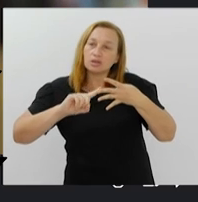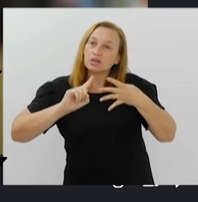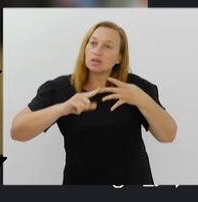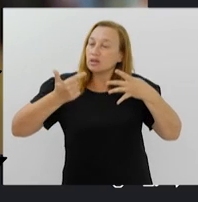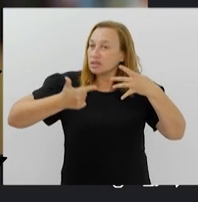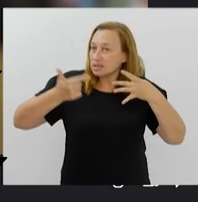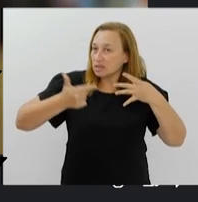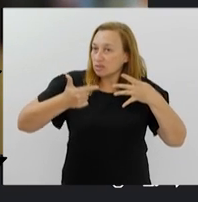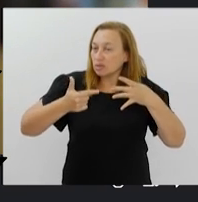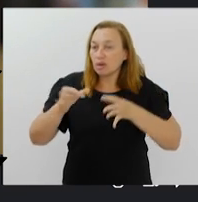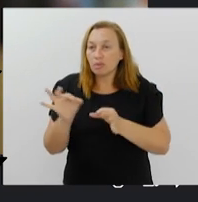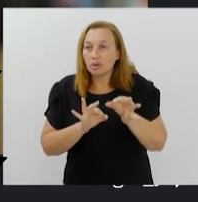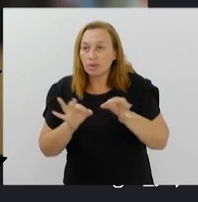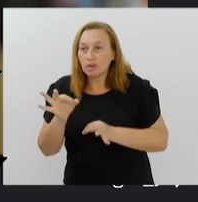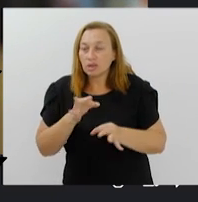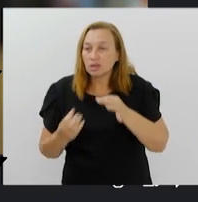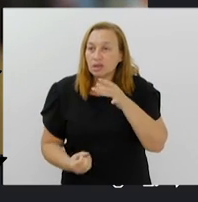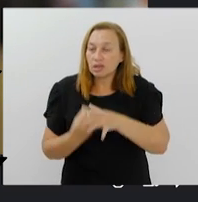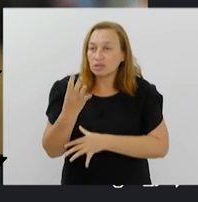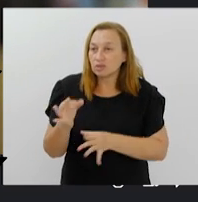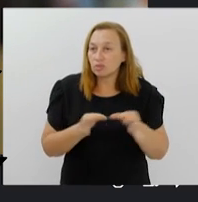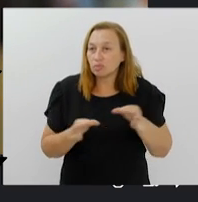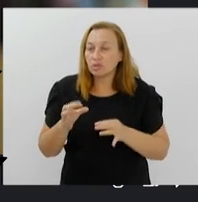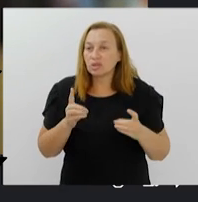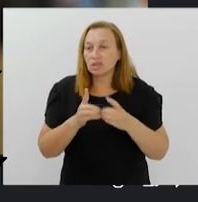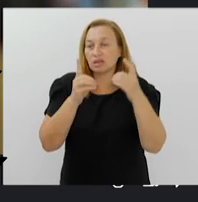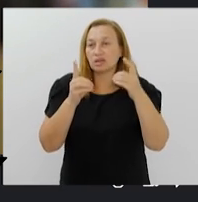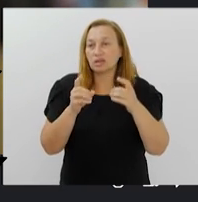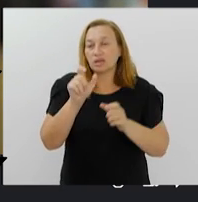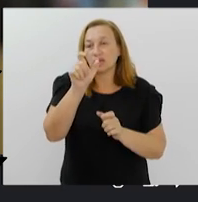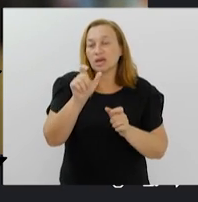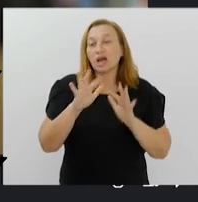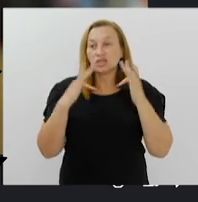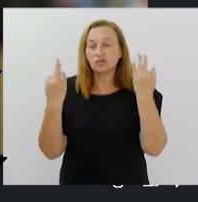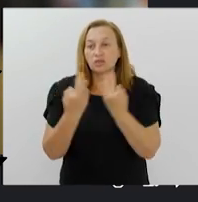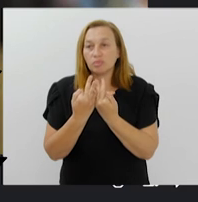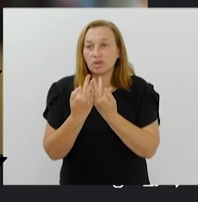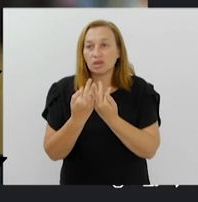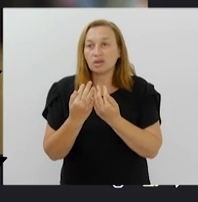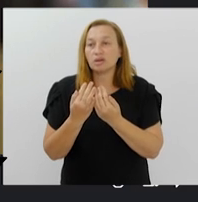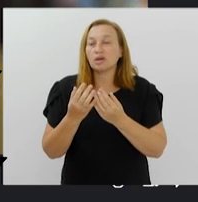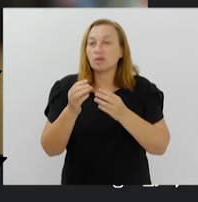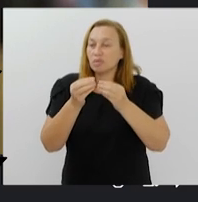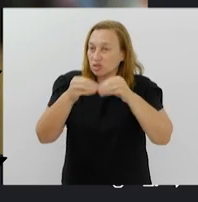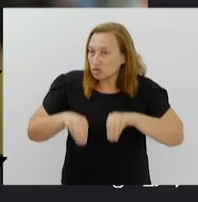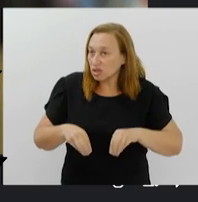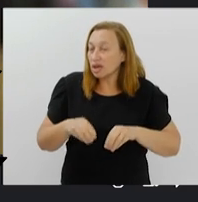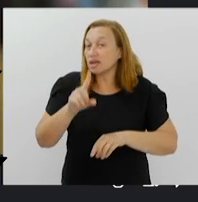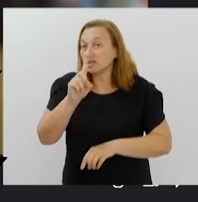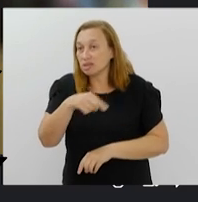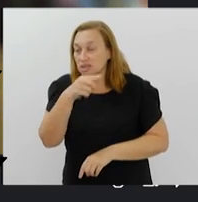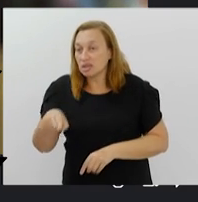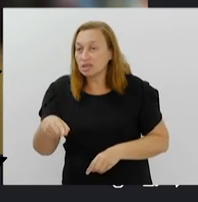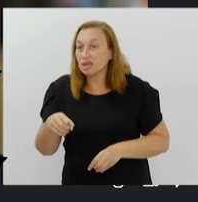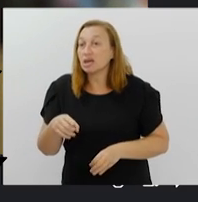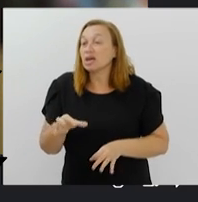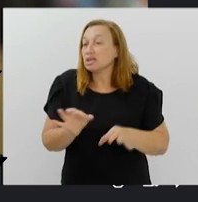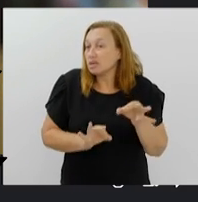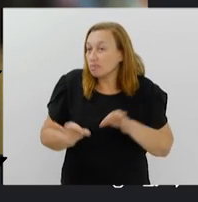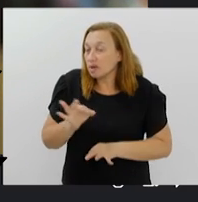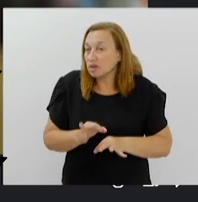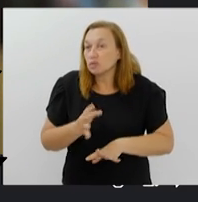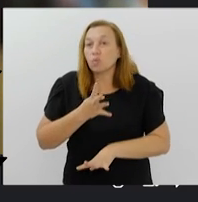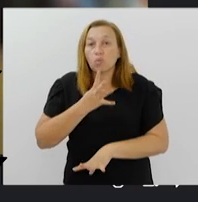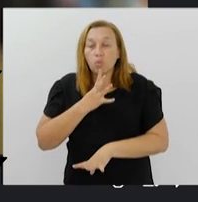elaboração de um plano de atendimento às famílias afetadas pelo cancelamento né esse plano além de reconhecer a